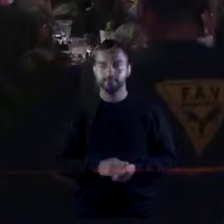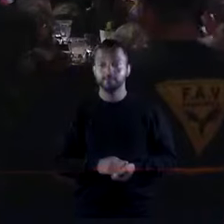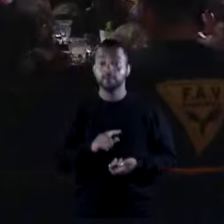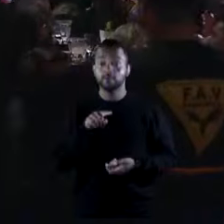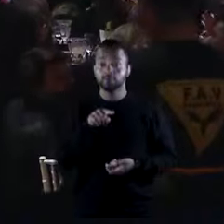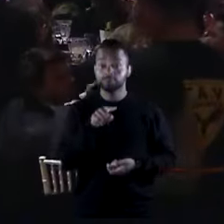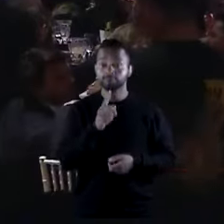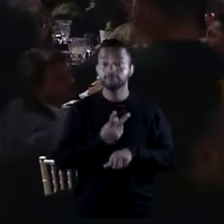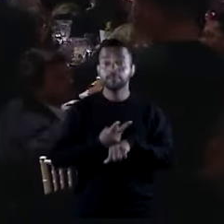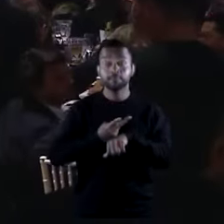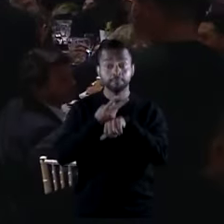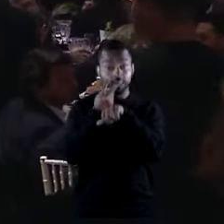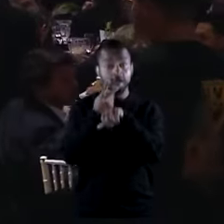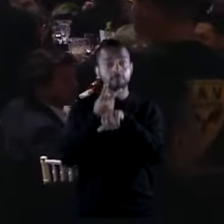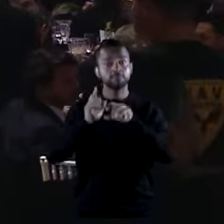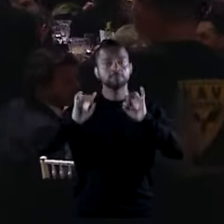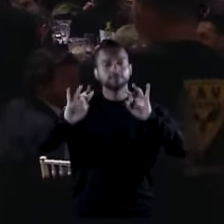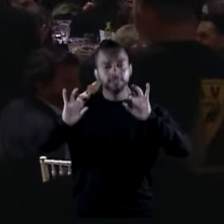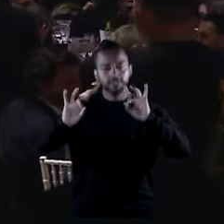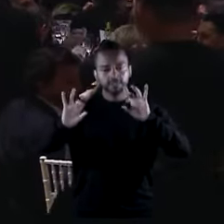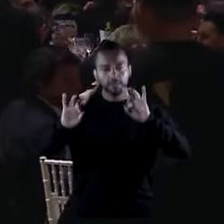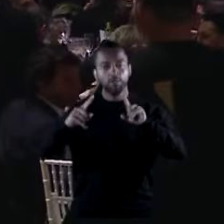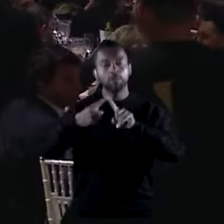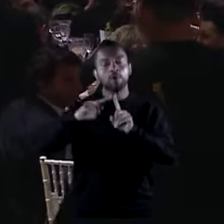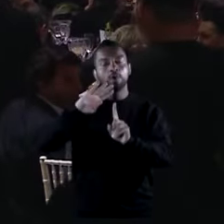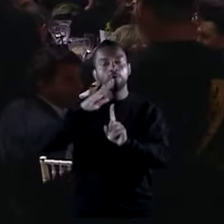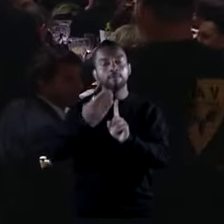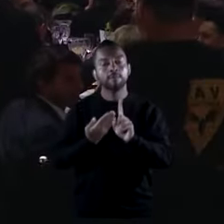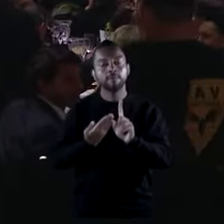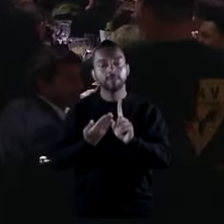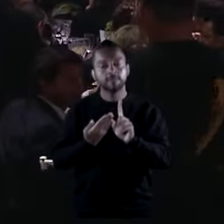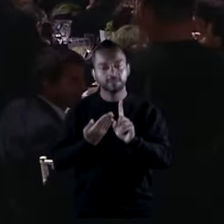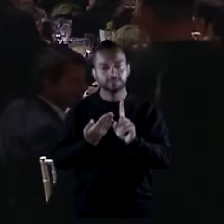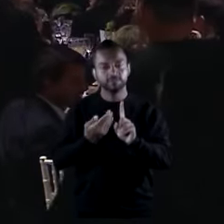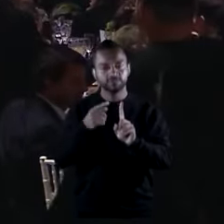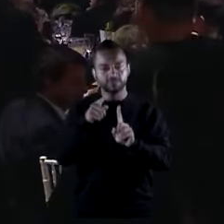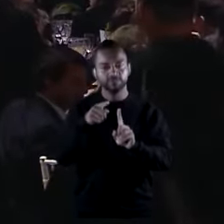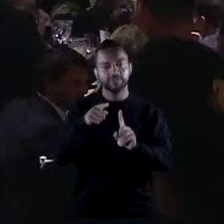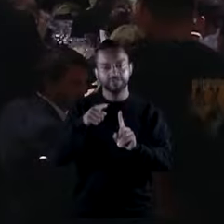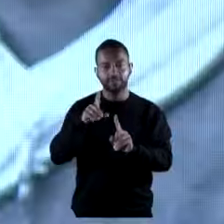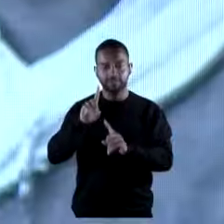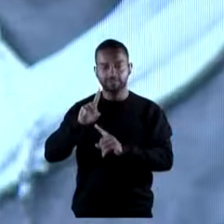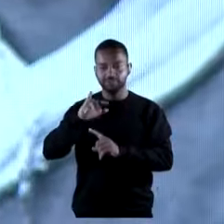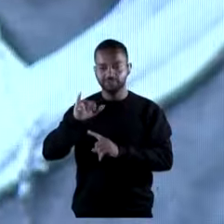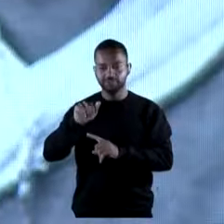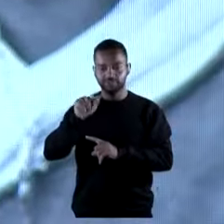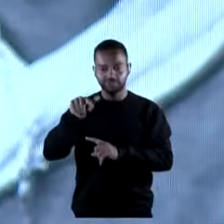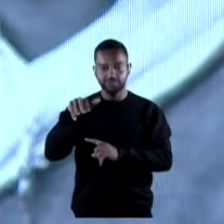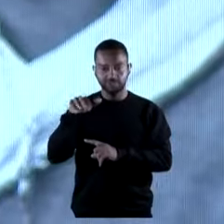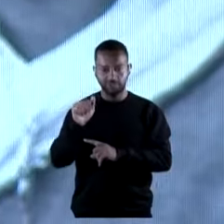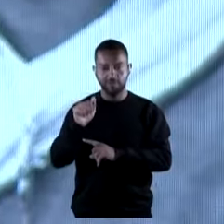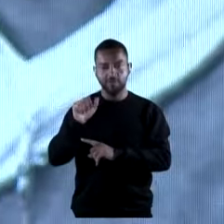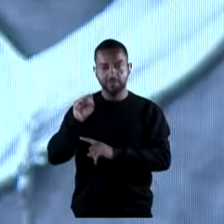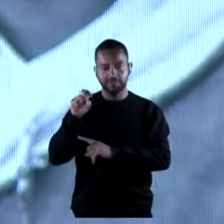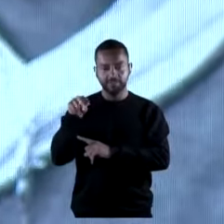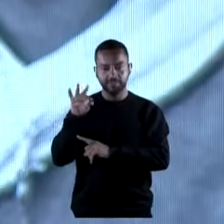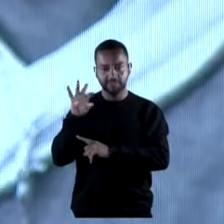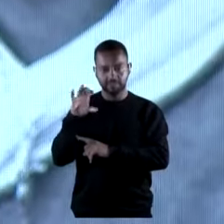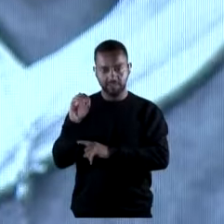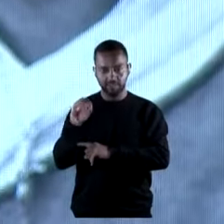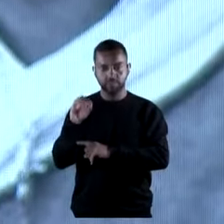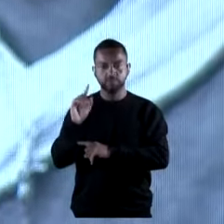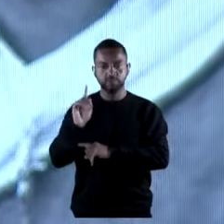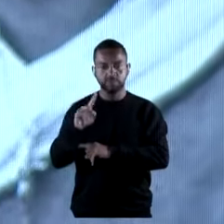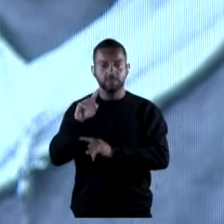Esse é um prêmio especial porque também homenageia o mestre de Djalma Santos, jogador e treinador, que foi eleito pela FIFA